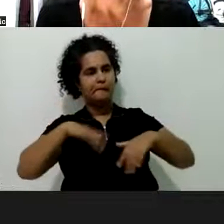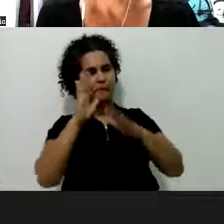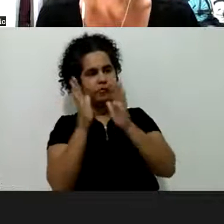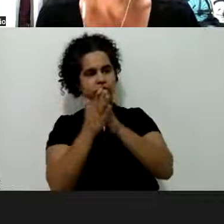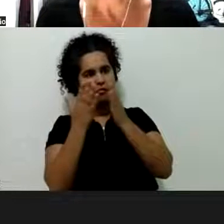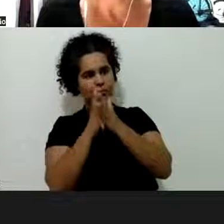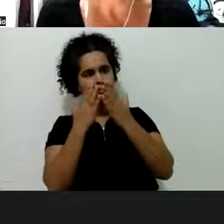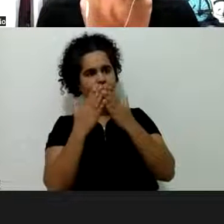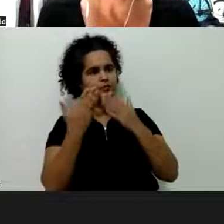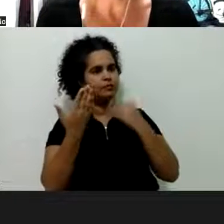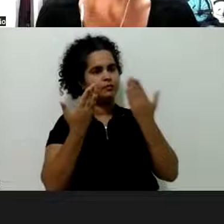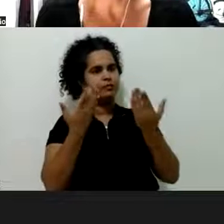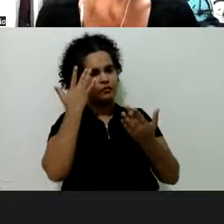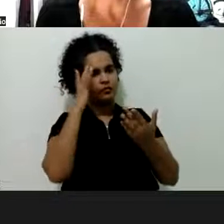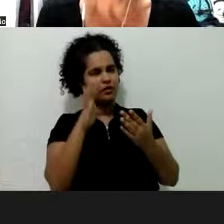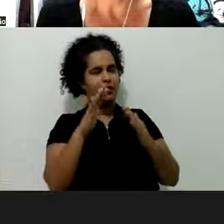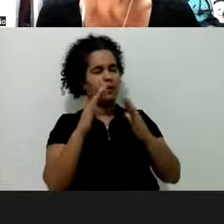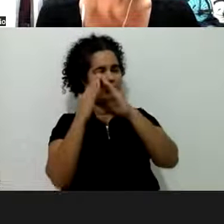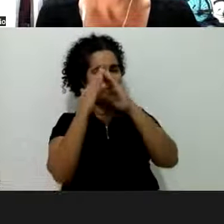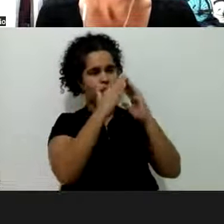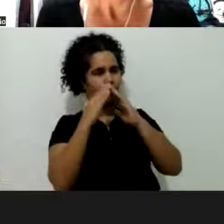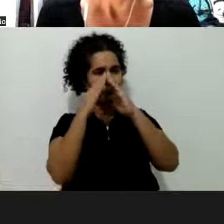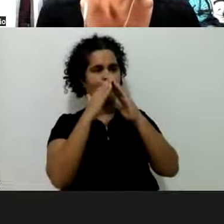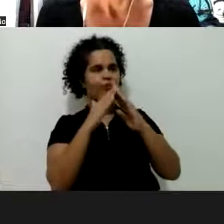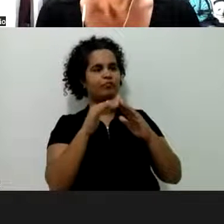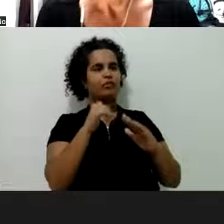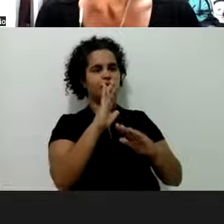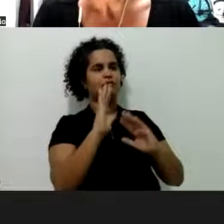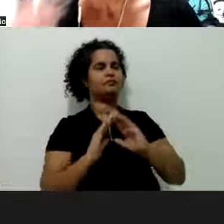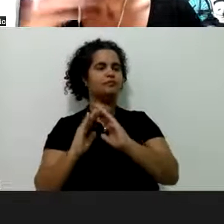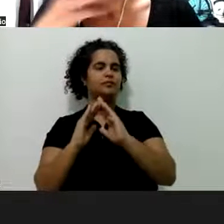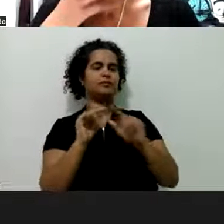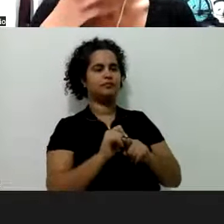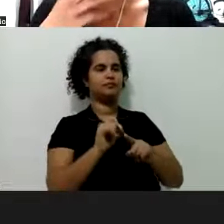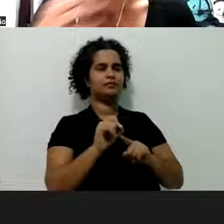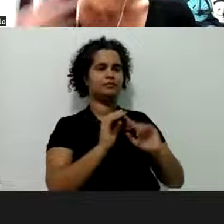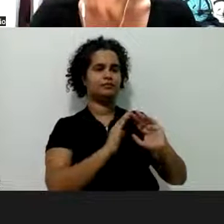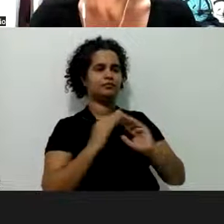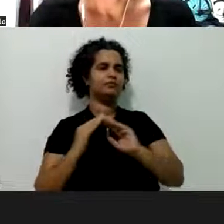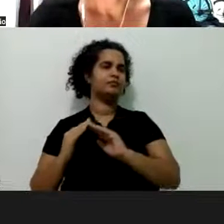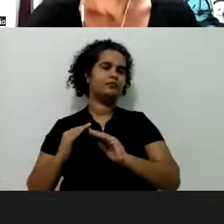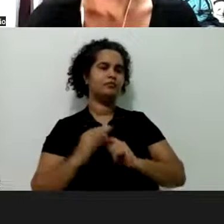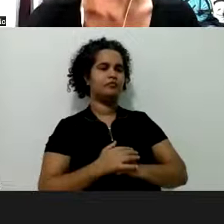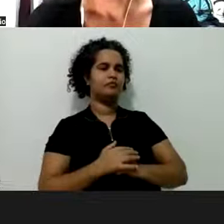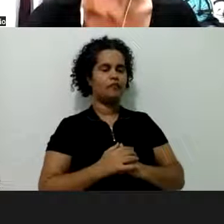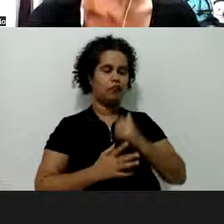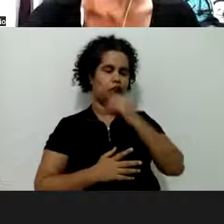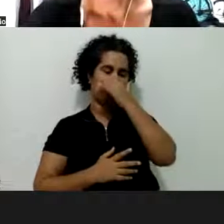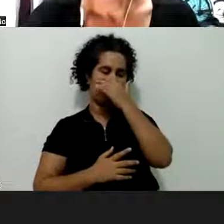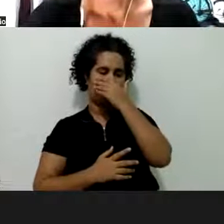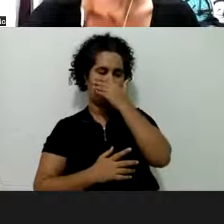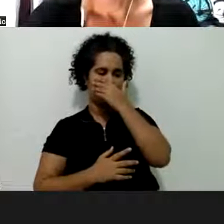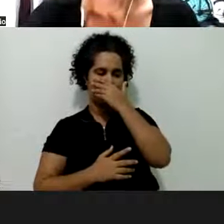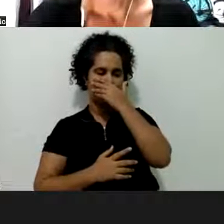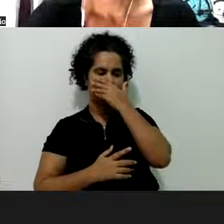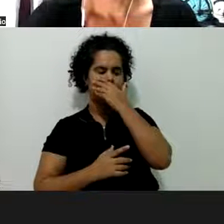Não, eu digo Ou bairros residenciais. Os bairros mais residenciais, não propriamente de passagem. Entendi. Eu acho que